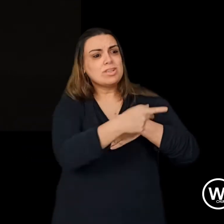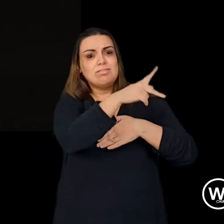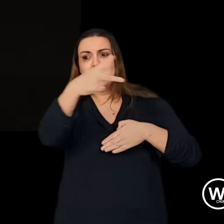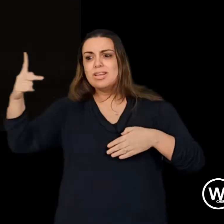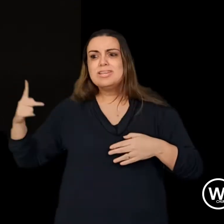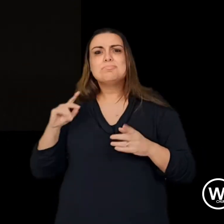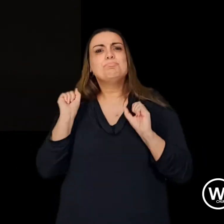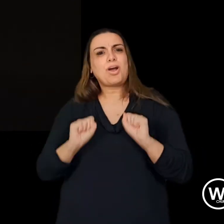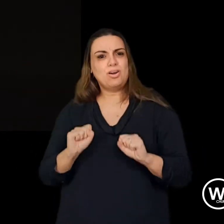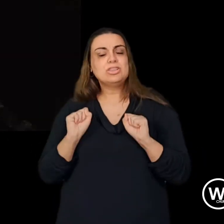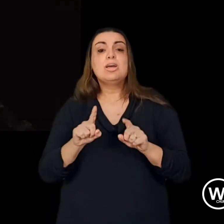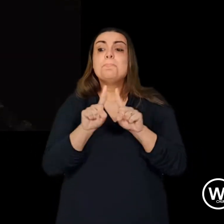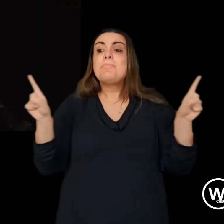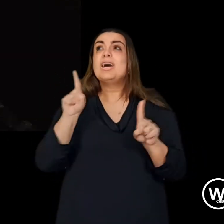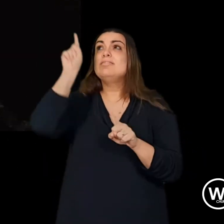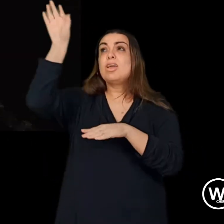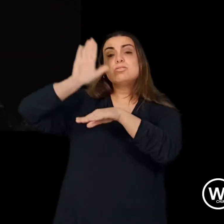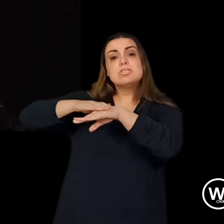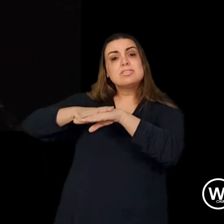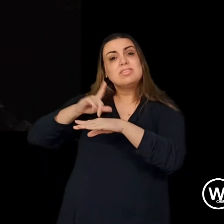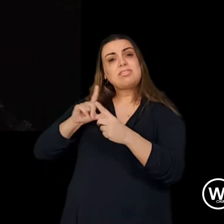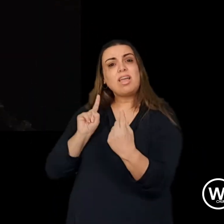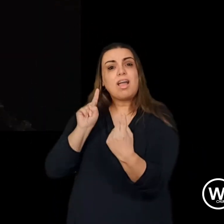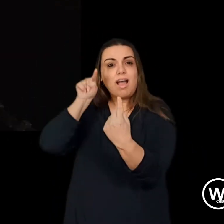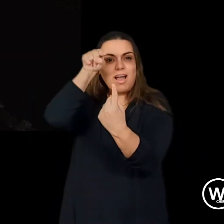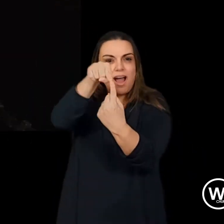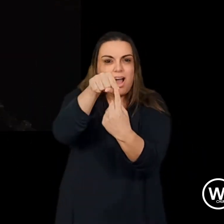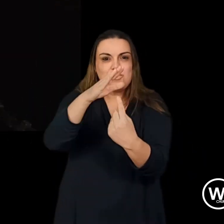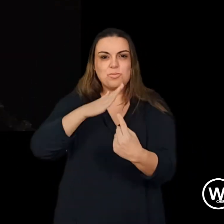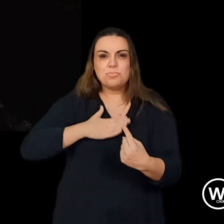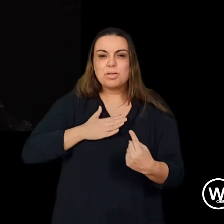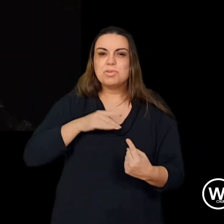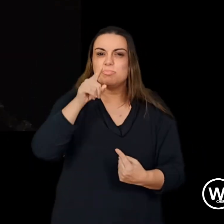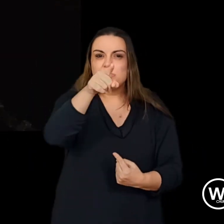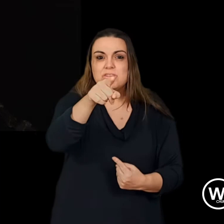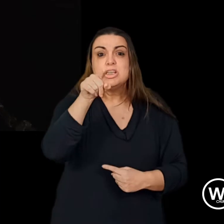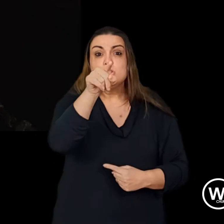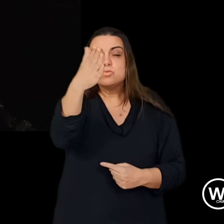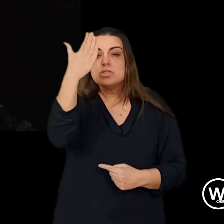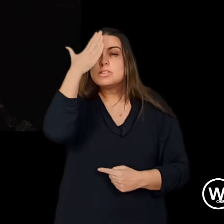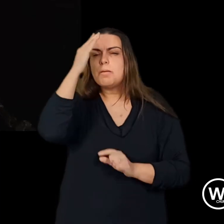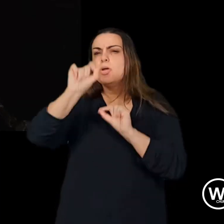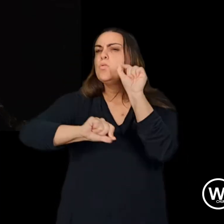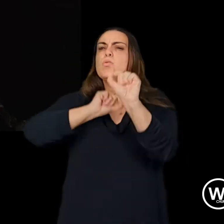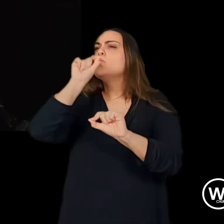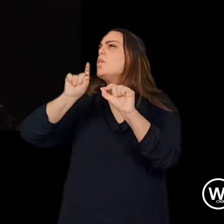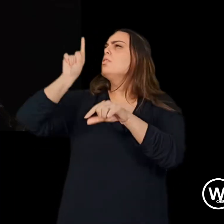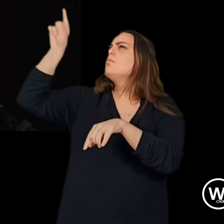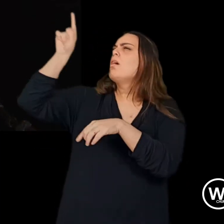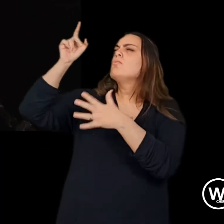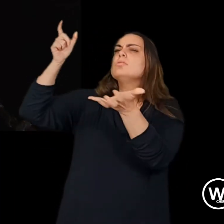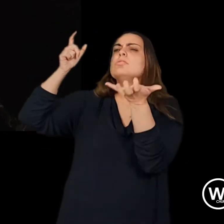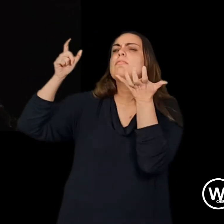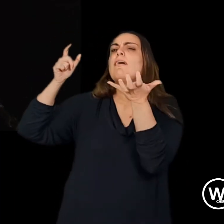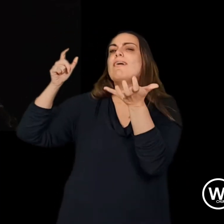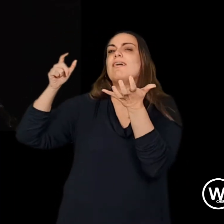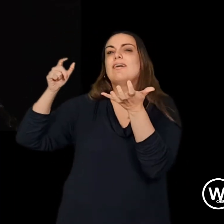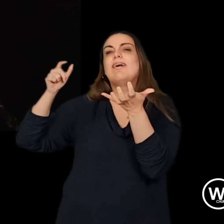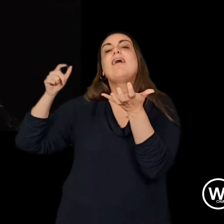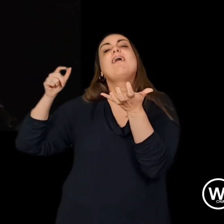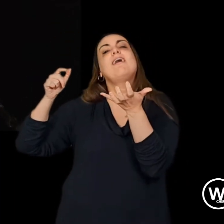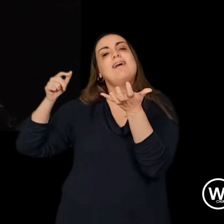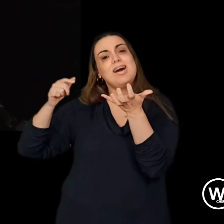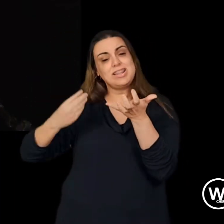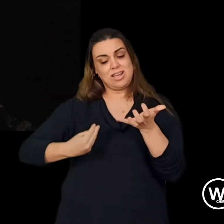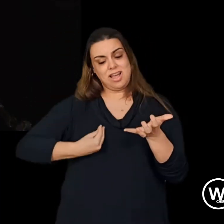seus filhos, para mim e para você. E quando nós sabemos o que ele quer de nós, a nossa jornada nessa terra